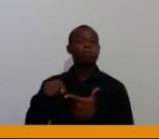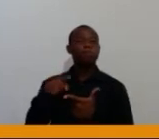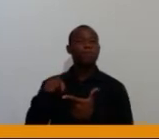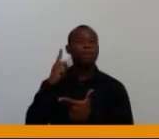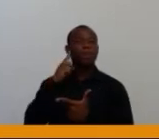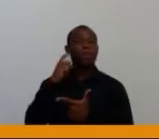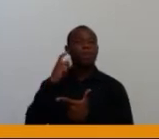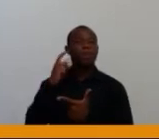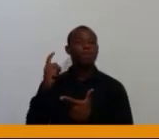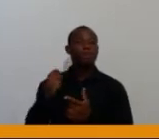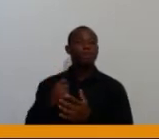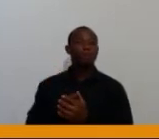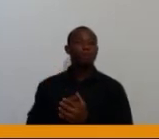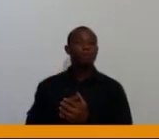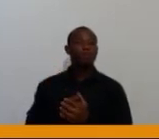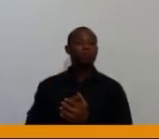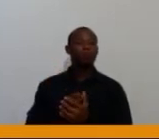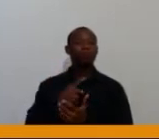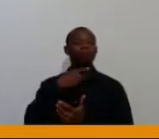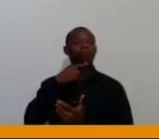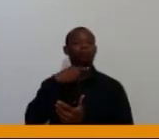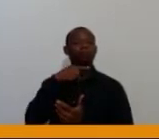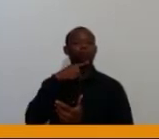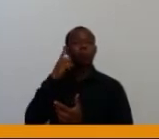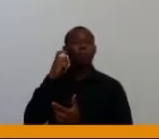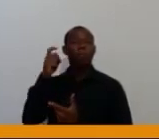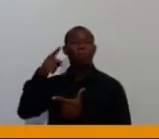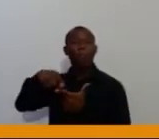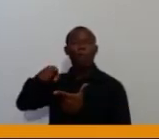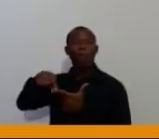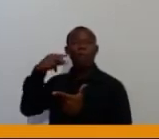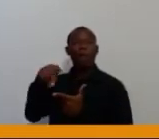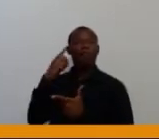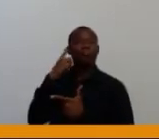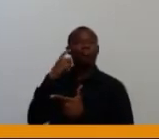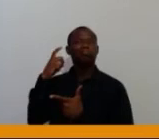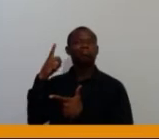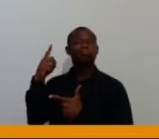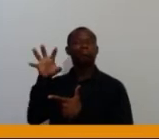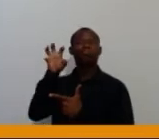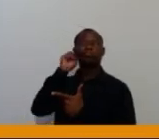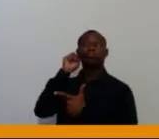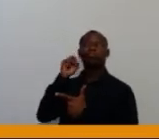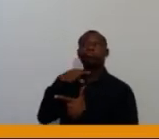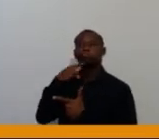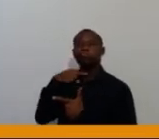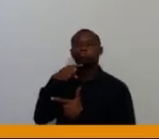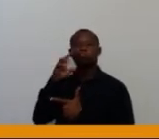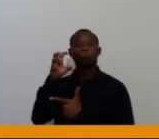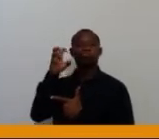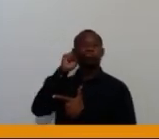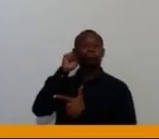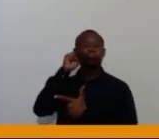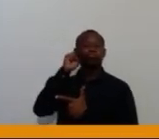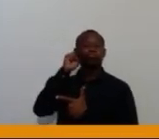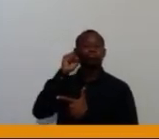Eu não estou te ouvindo. Será que o microfone está em mudo?